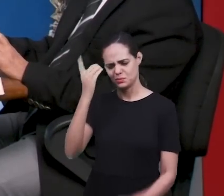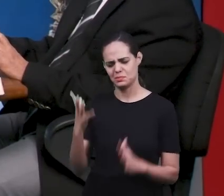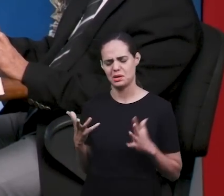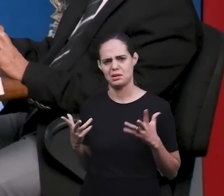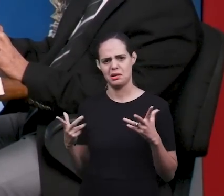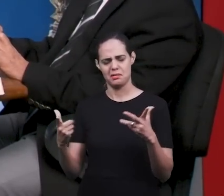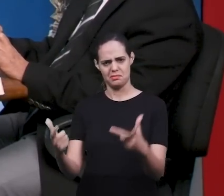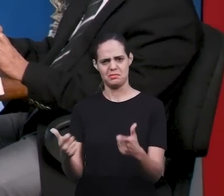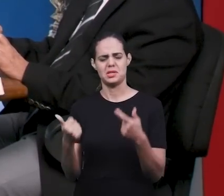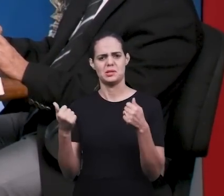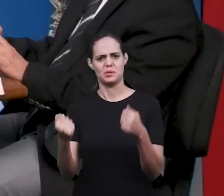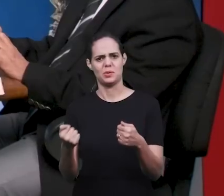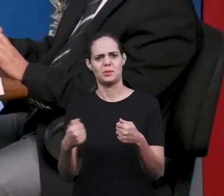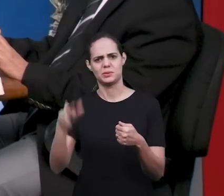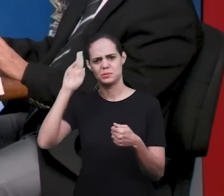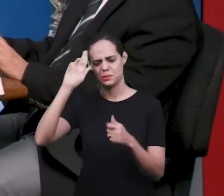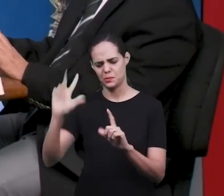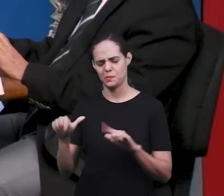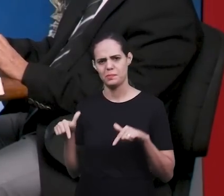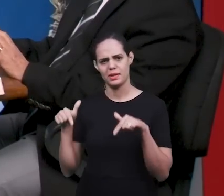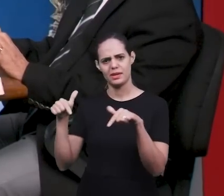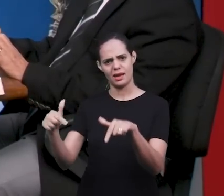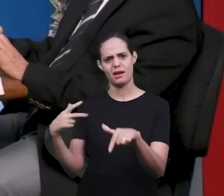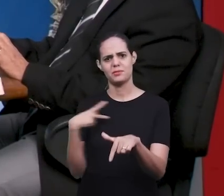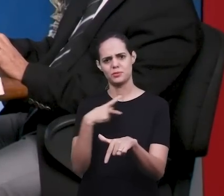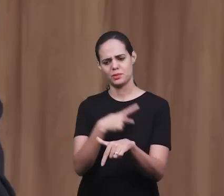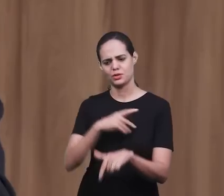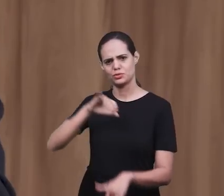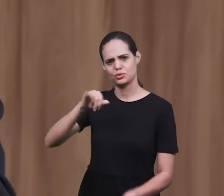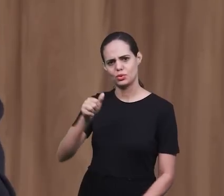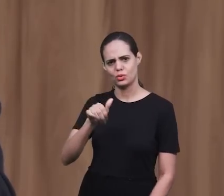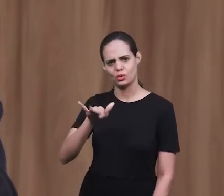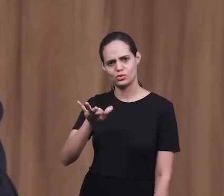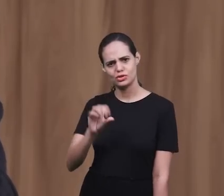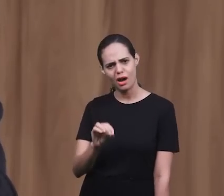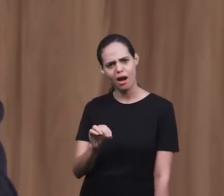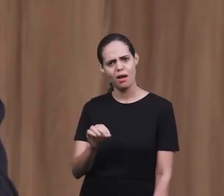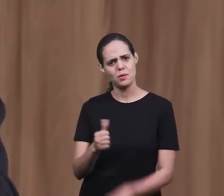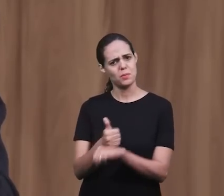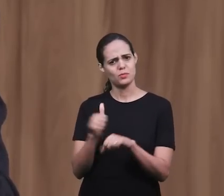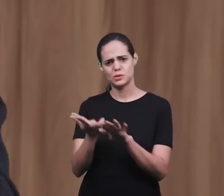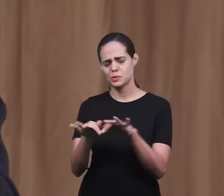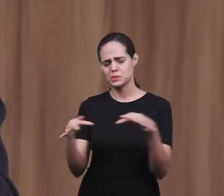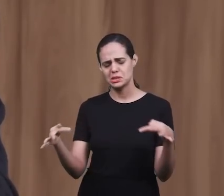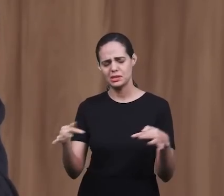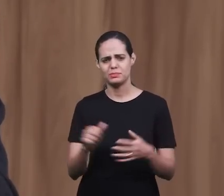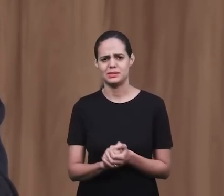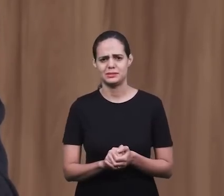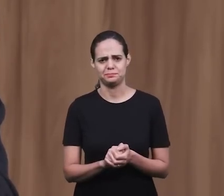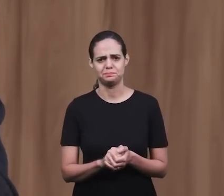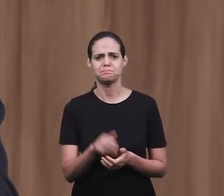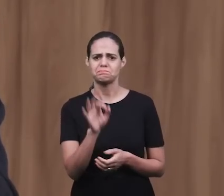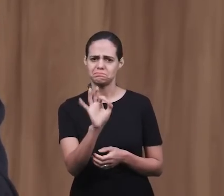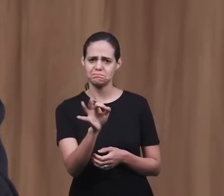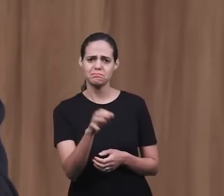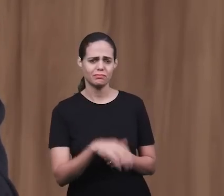fora observam muito esse comportamento do pastor. Eu me lembro de uma visita que eu fui fazer a um hospital, a uma